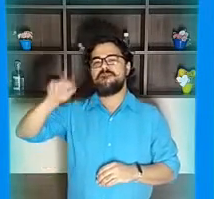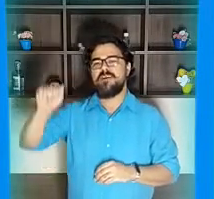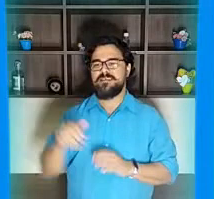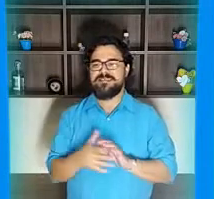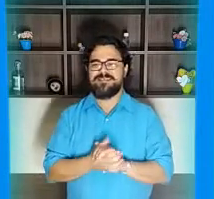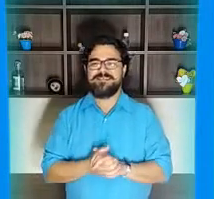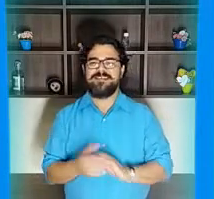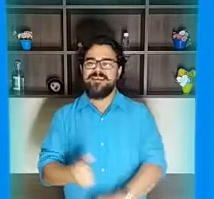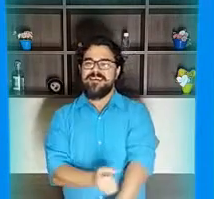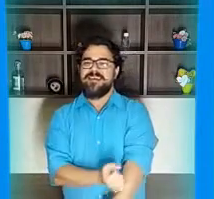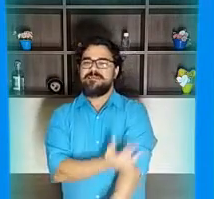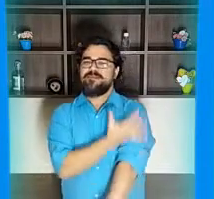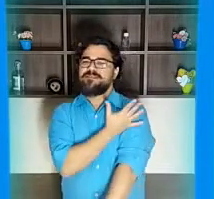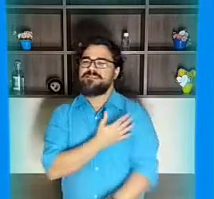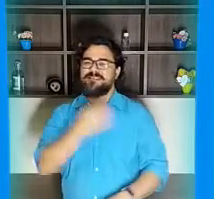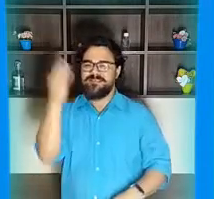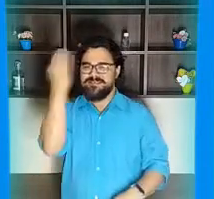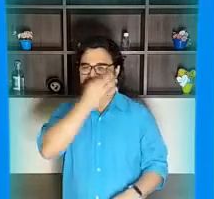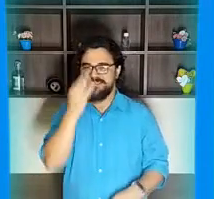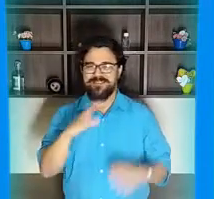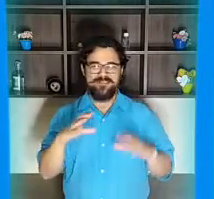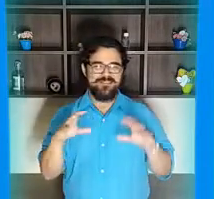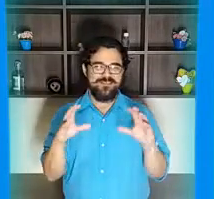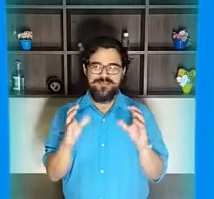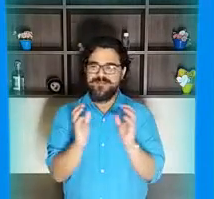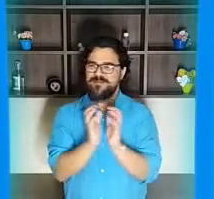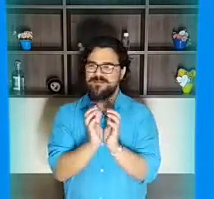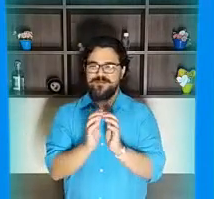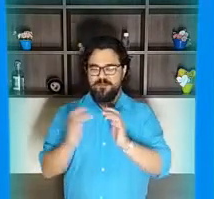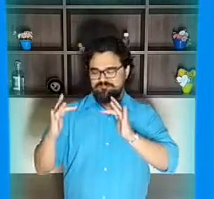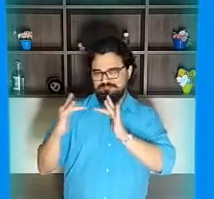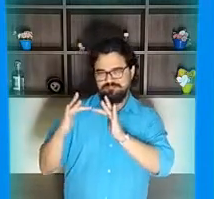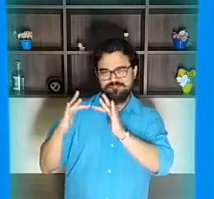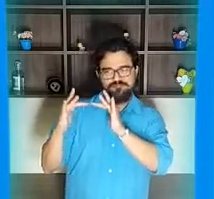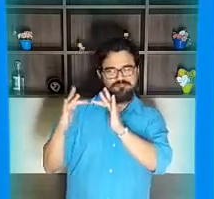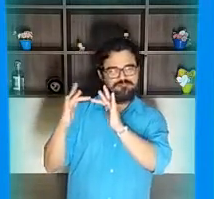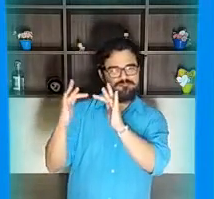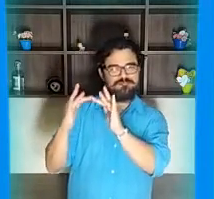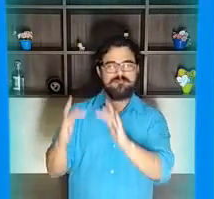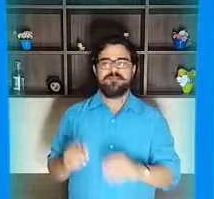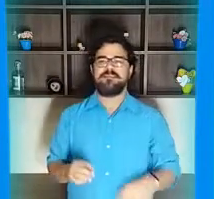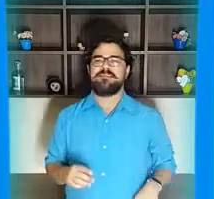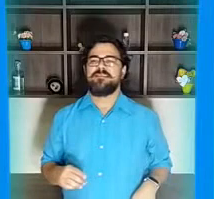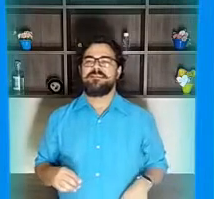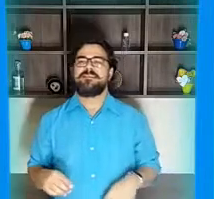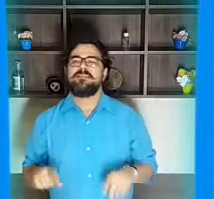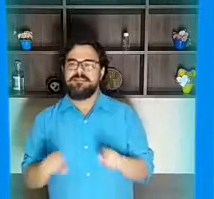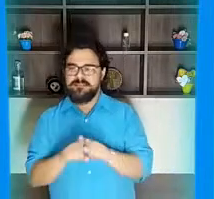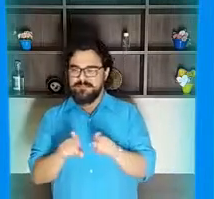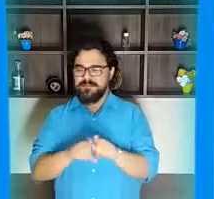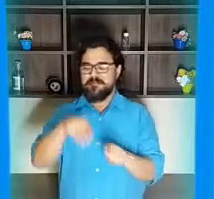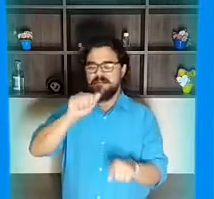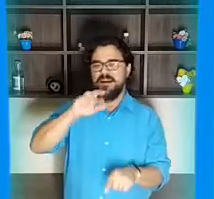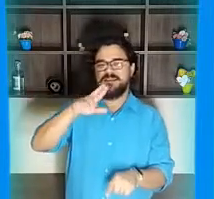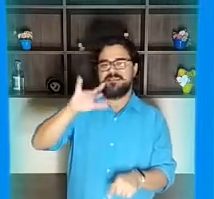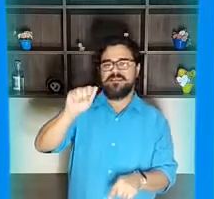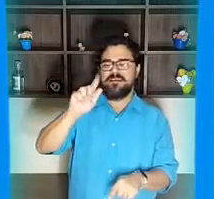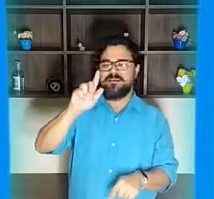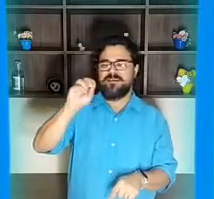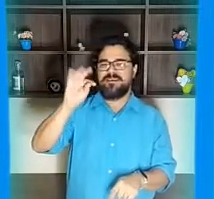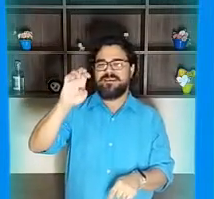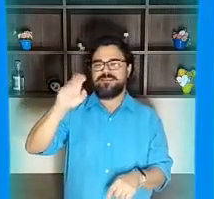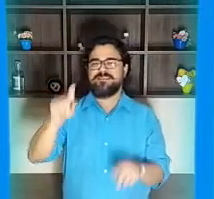que harmonia. O Osmar Signoretti também falou. A Elane falou, que coisa mais linda. A Viviane, parabéns pela